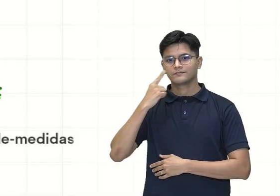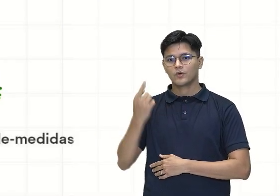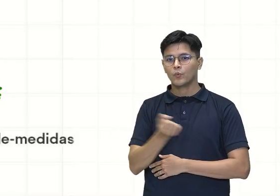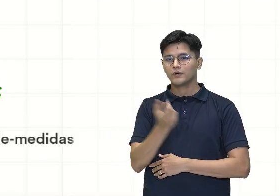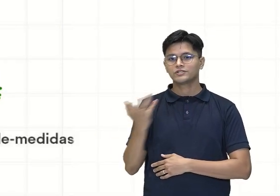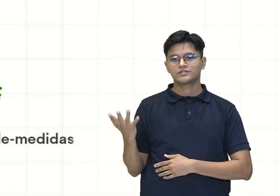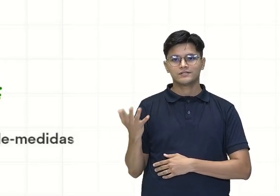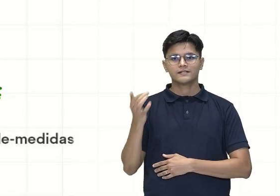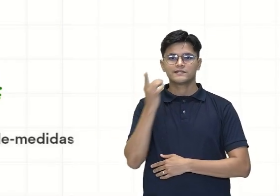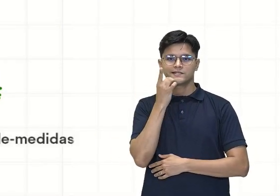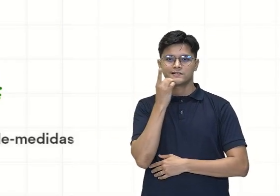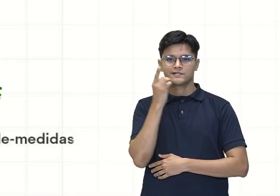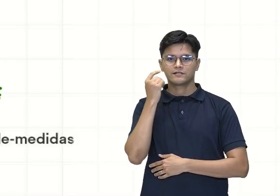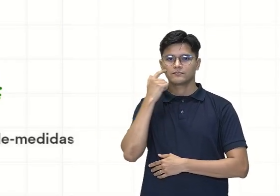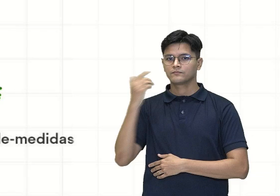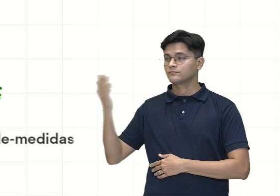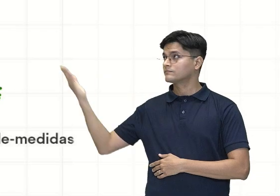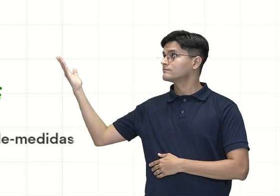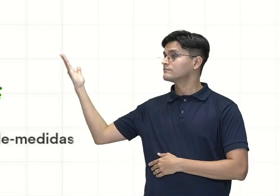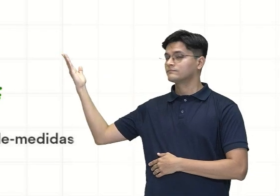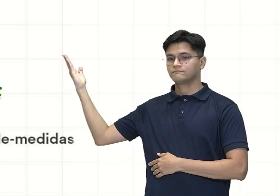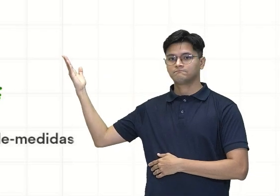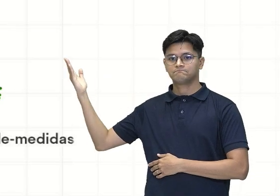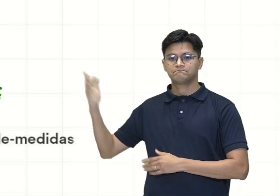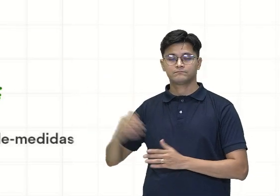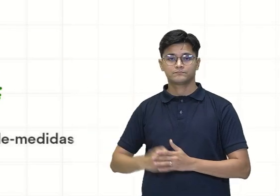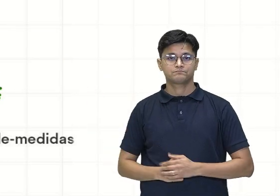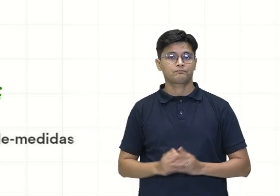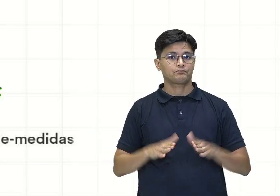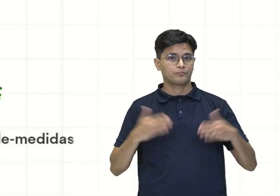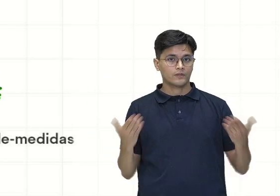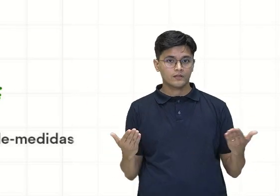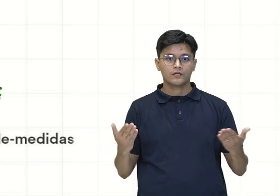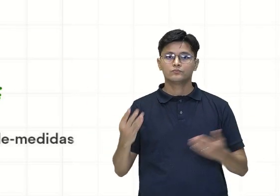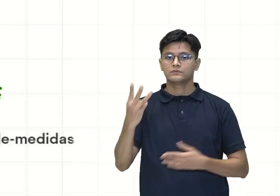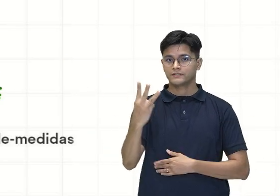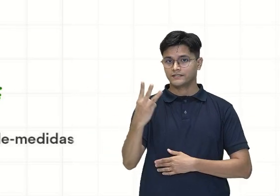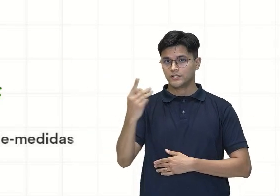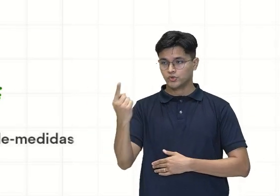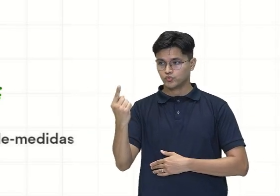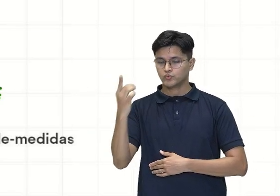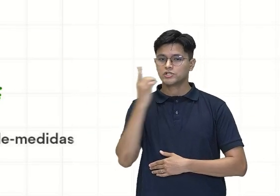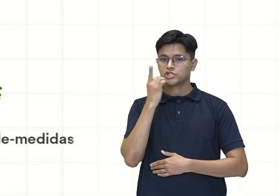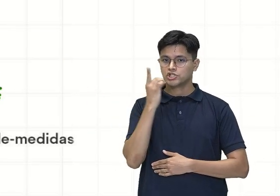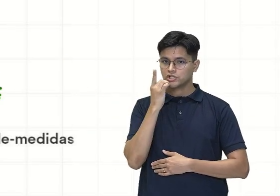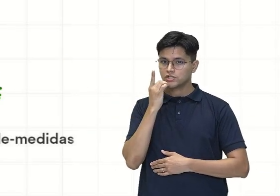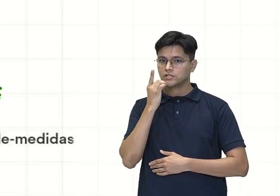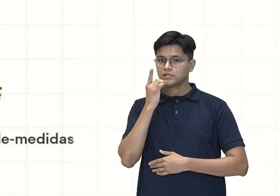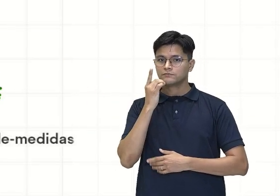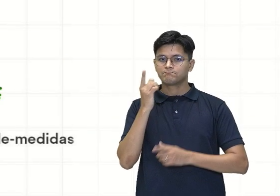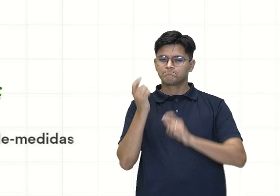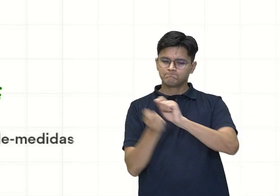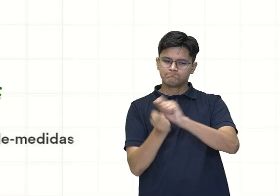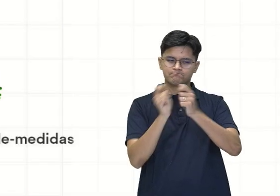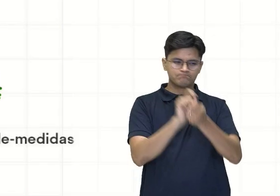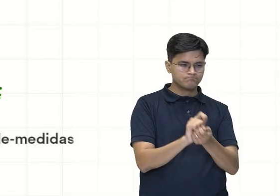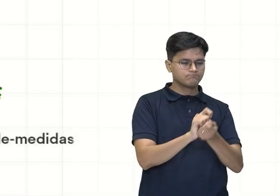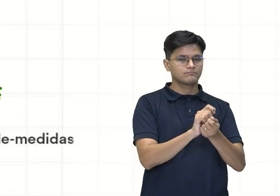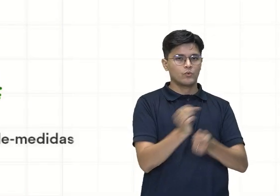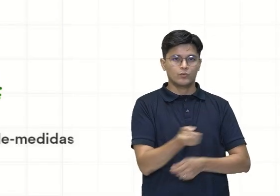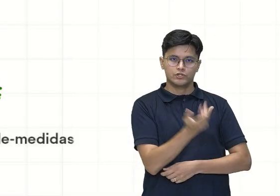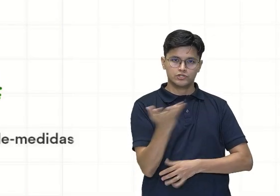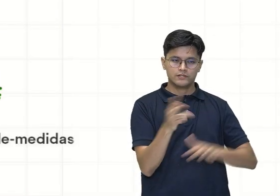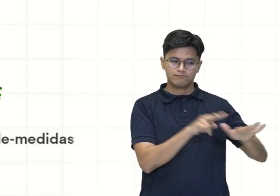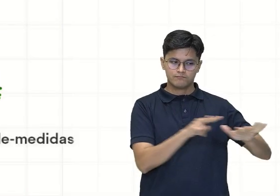quantidade de dias, tá bom? Então, semanas completas são 4, é exatamente a